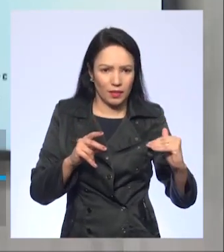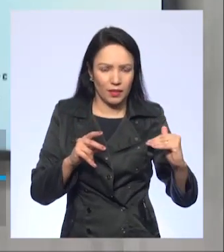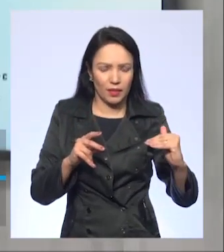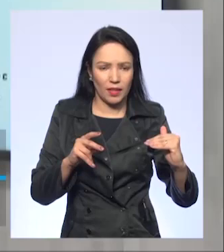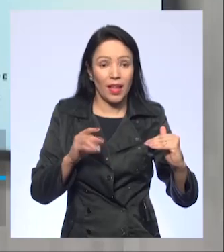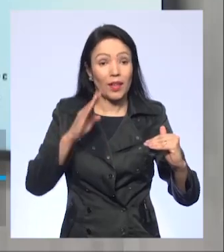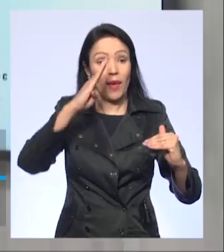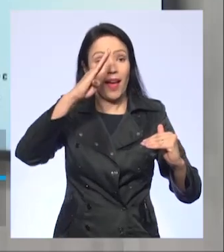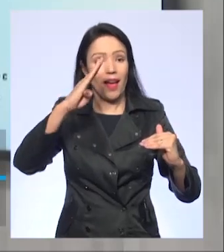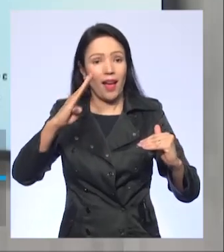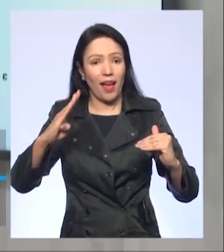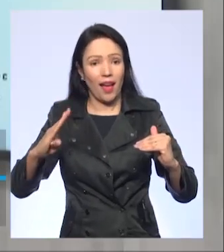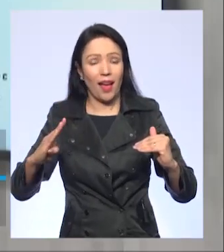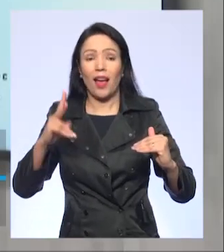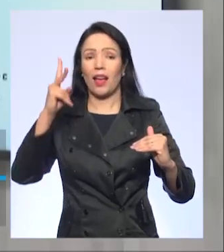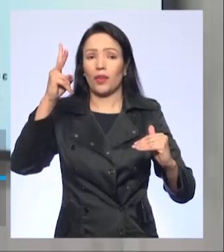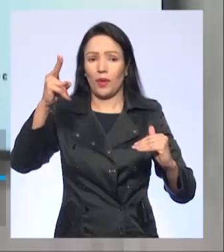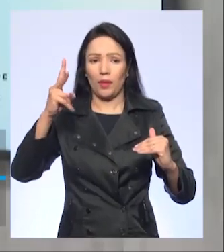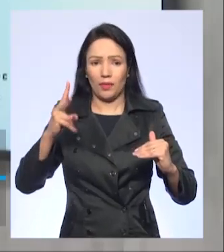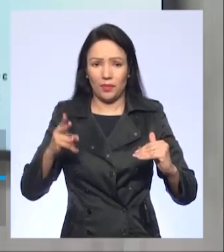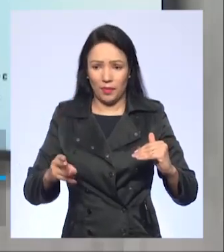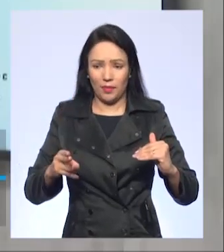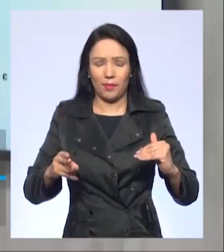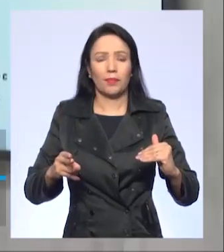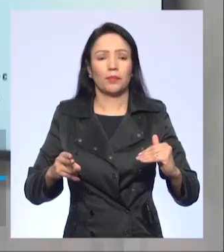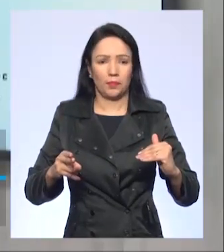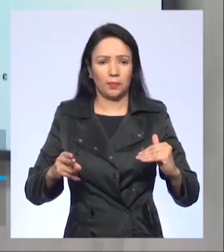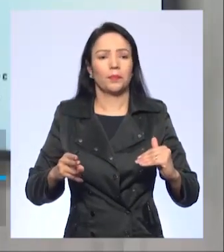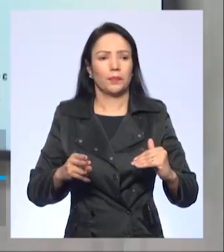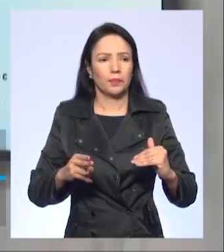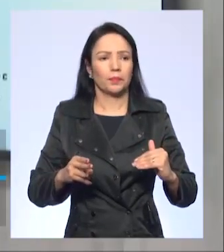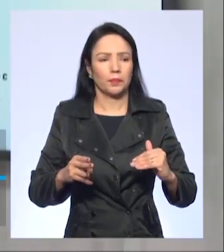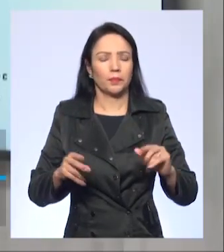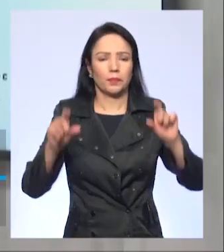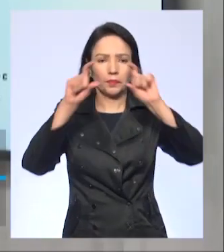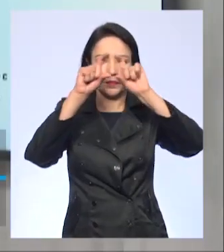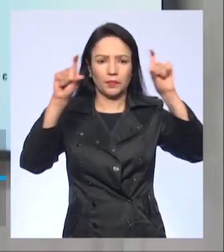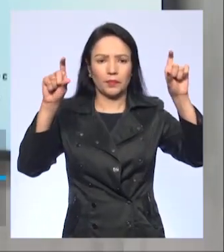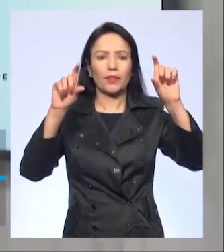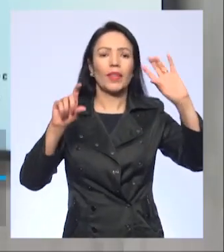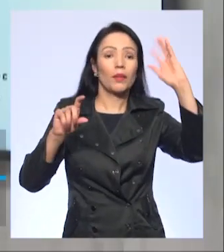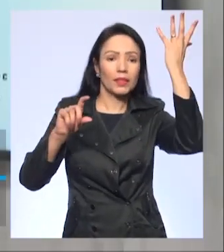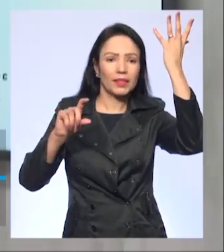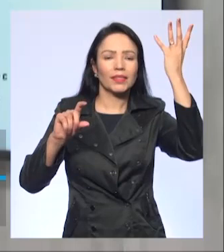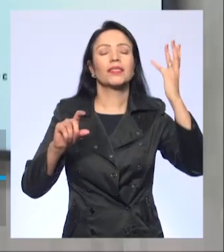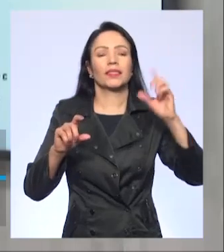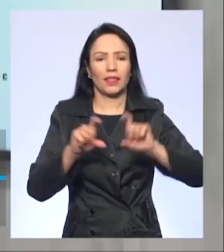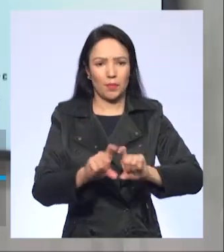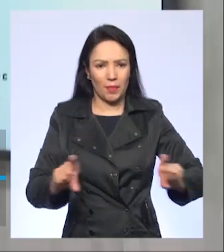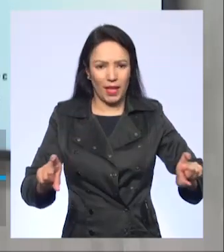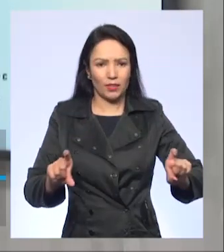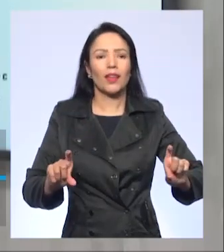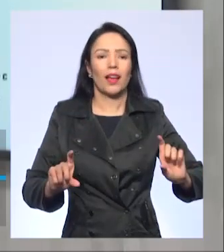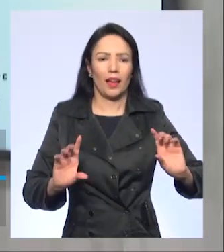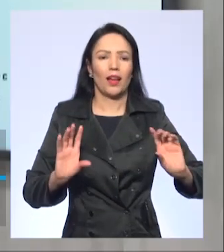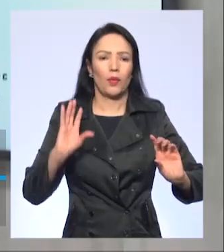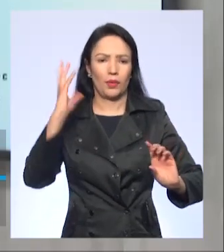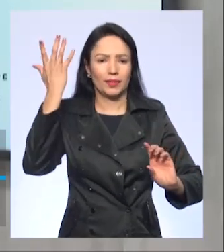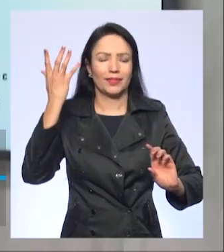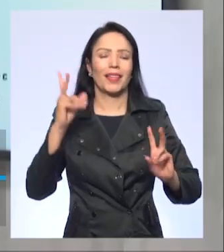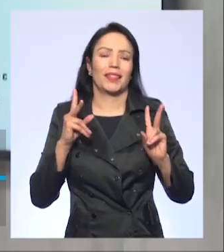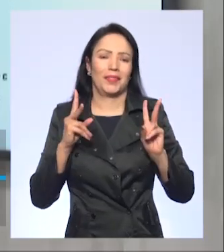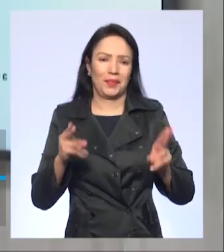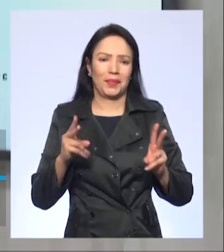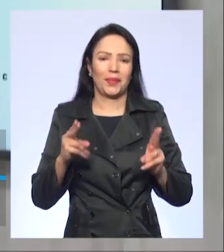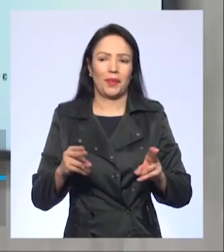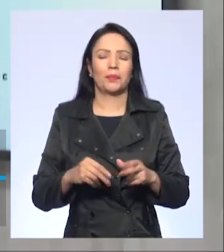para representar o segmento, né? Isso aqui é uma aula. O segmento de cima é igual ao segmento de baixo. Então já era. O que acontece de um lado